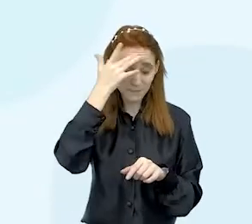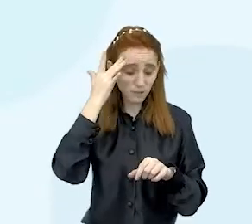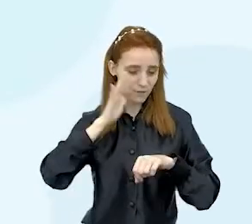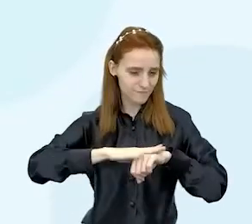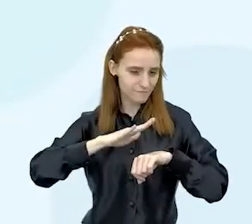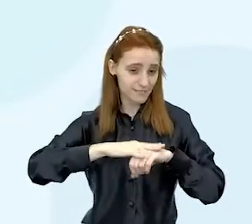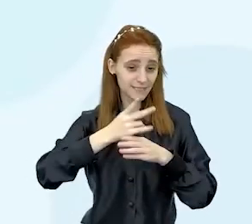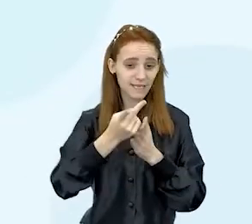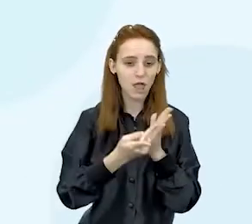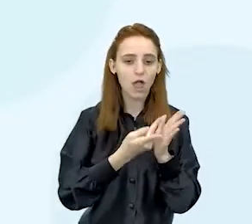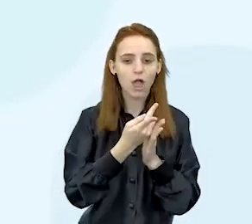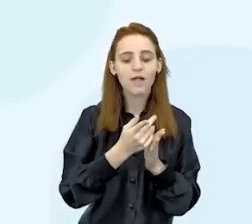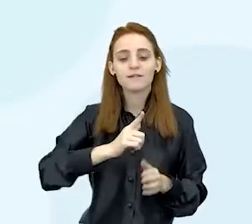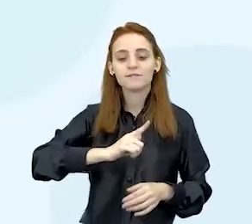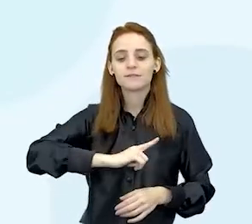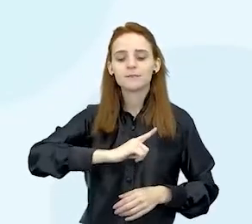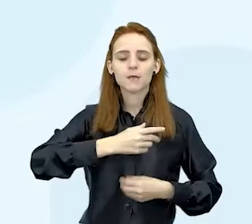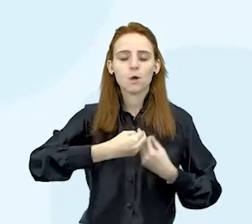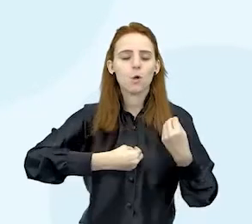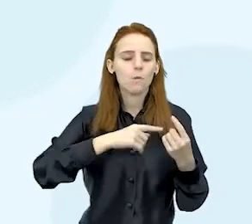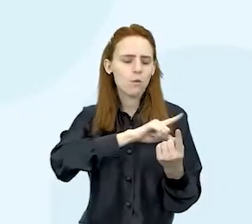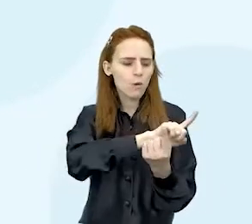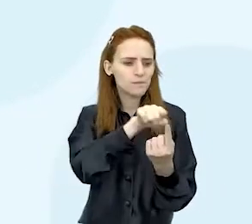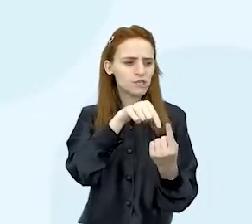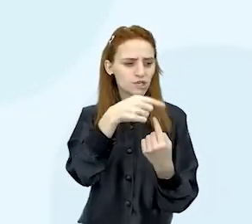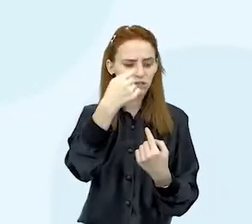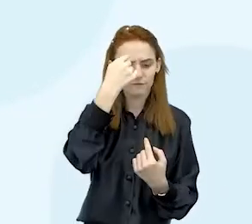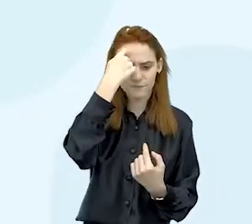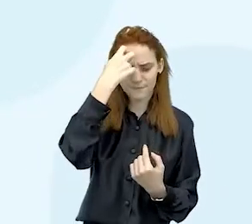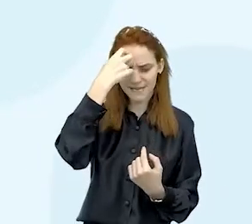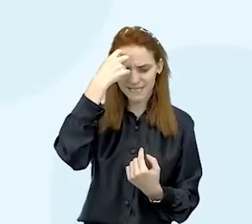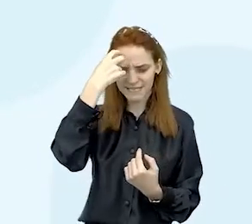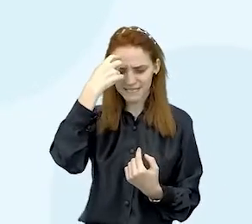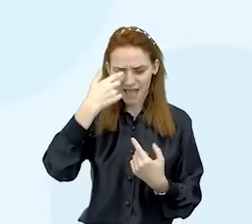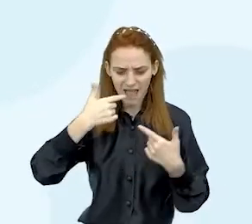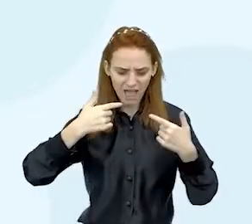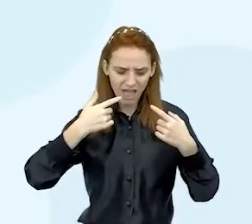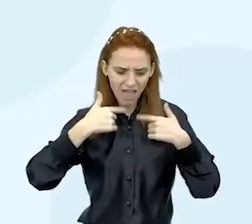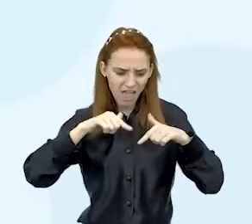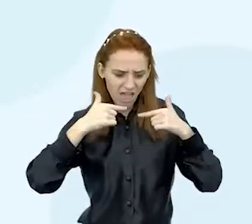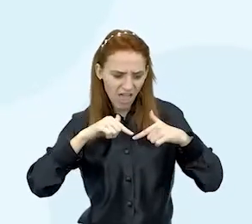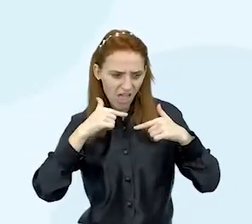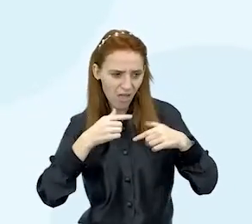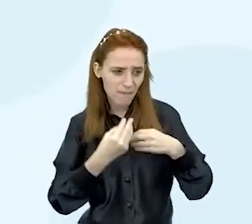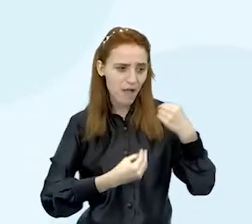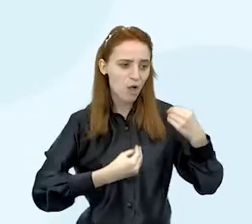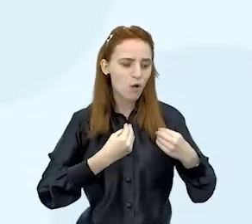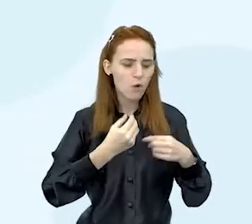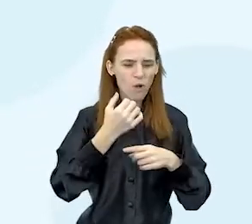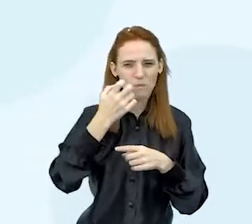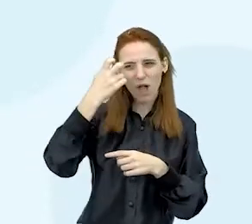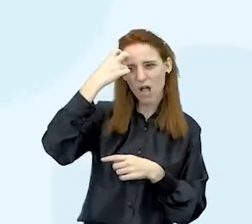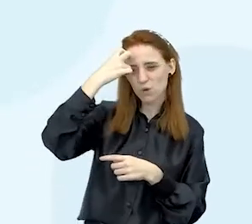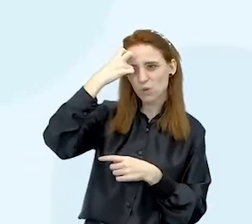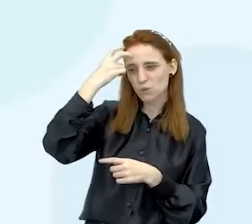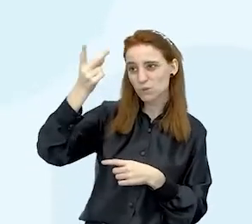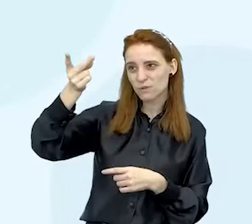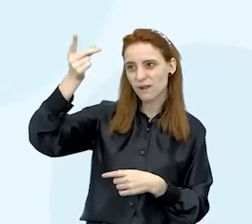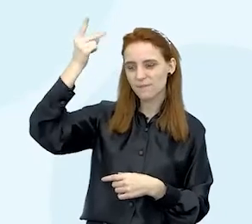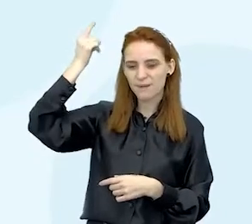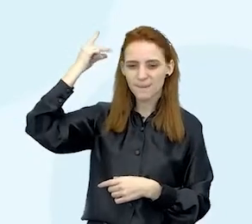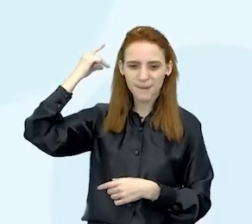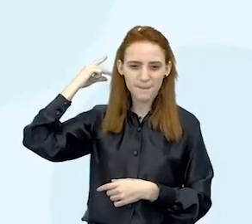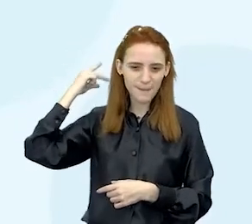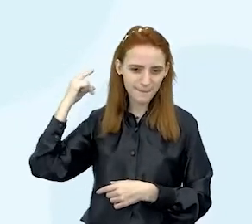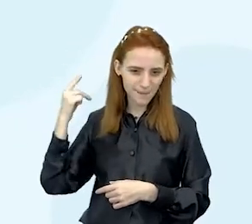elas, repensar criticamente o conservadorismo cultural associado às correntes literárias e